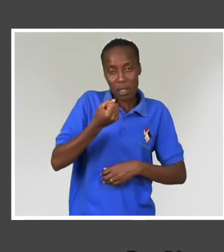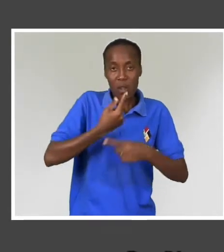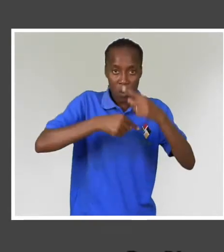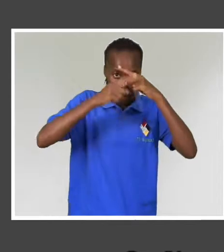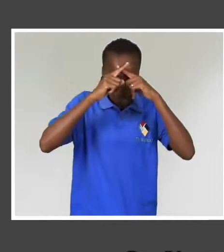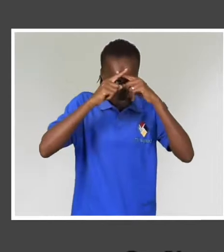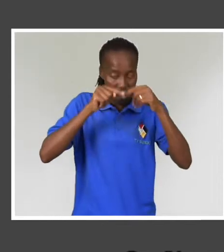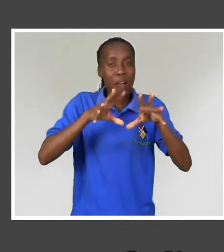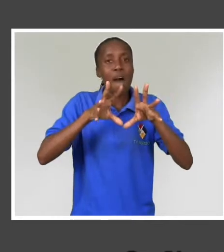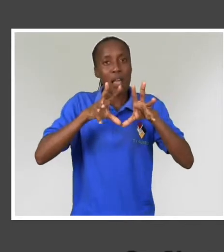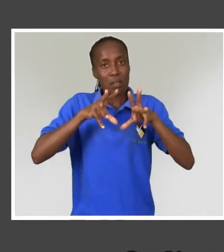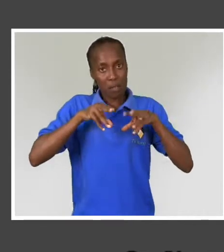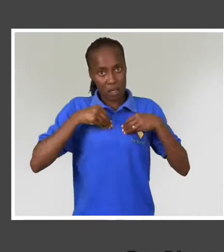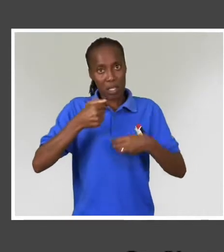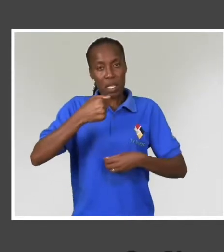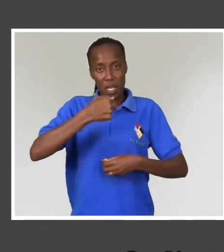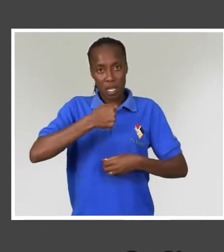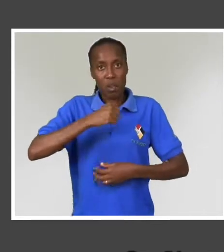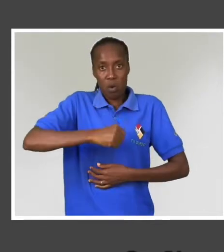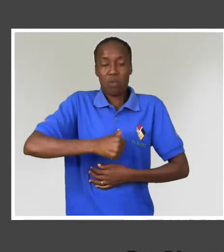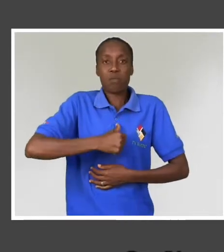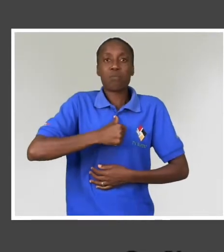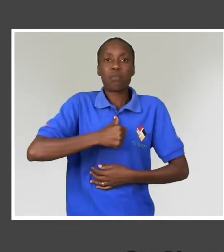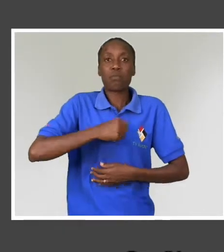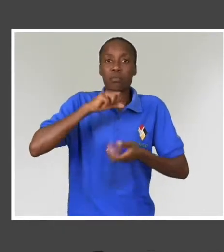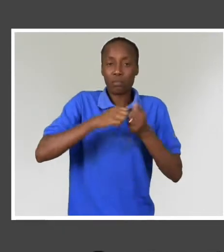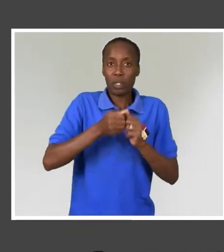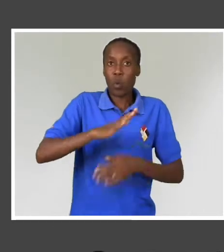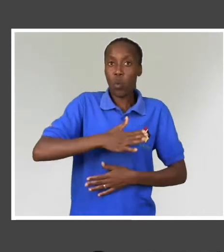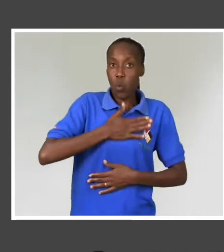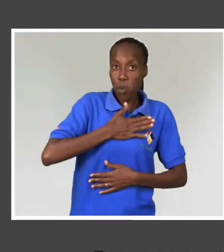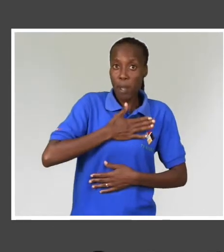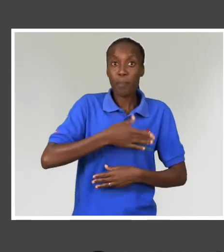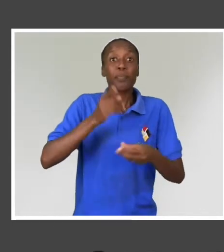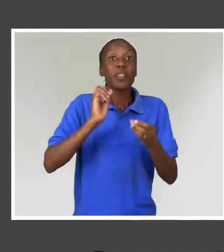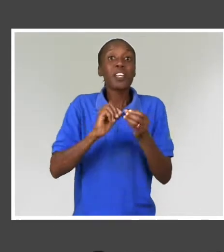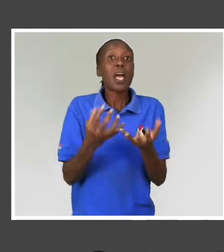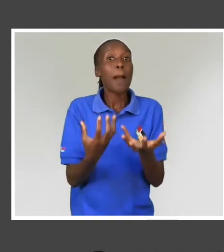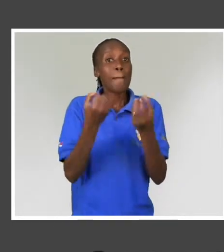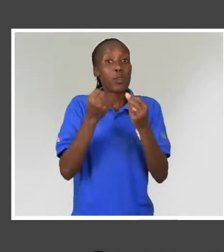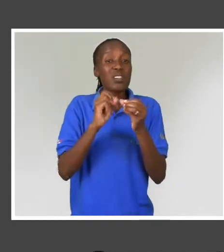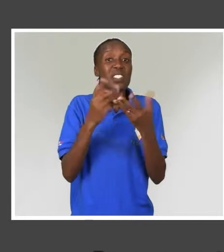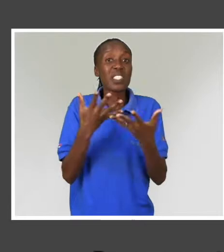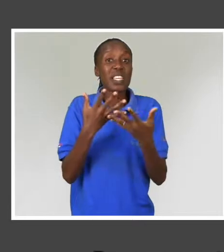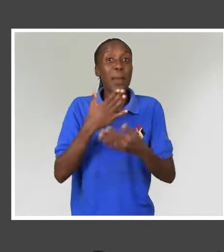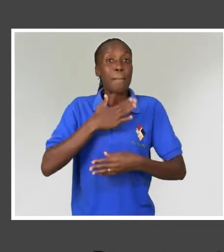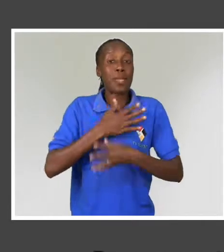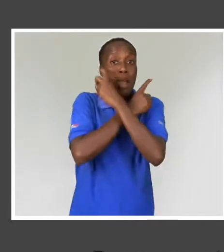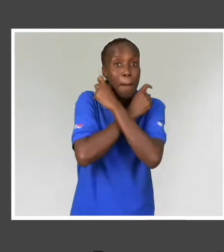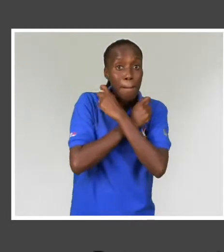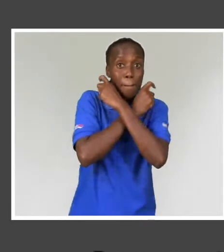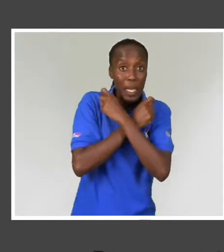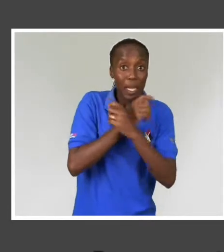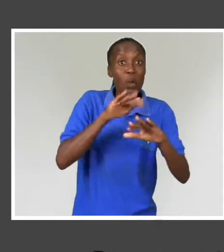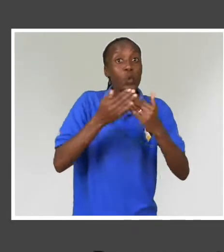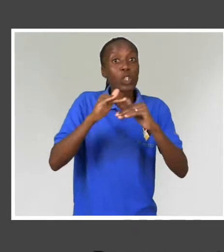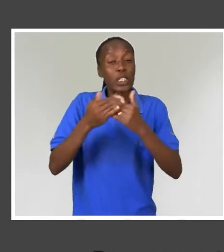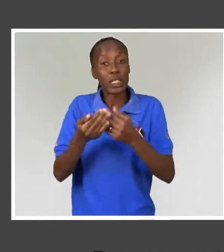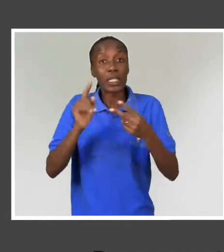cometi uma fração, eu assumo no nível. eu só pedia que, fosse possível, a minha pena,